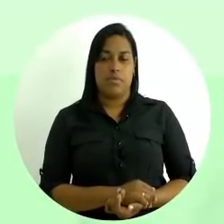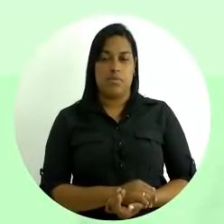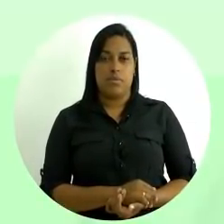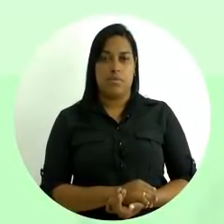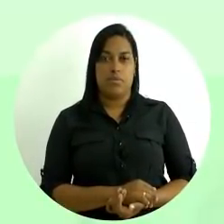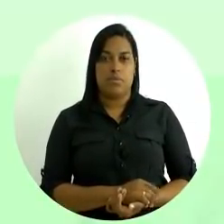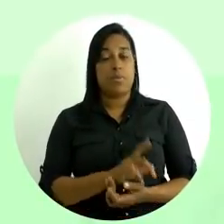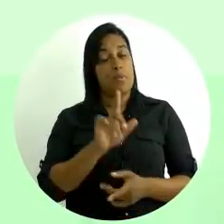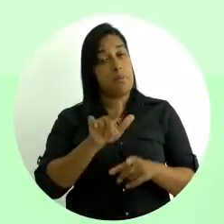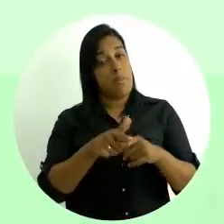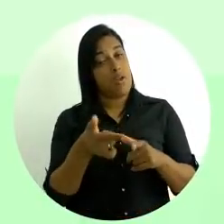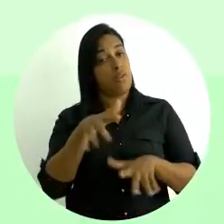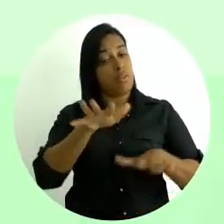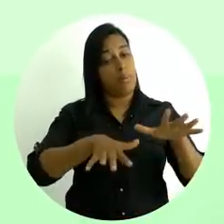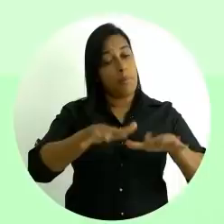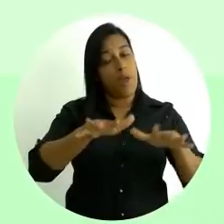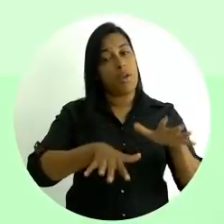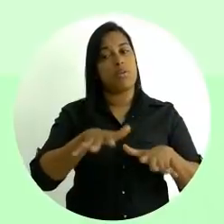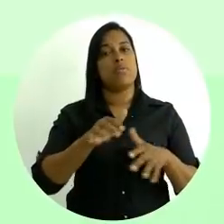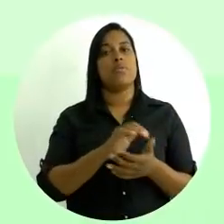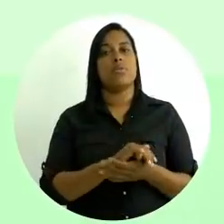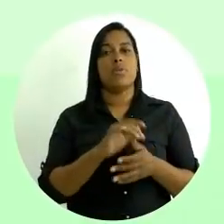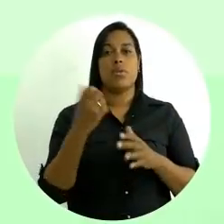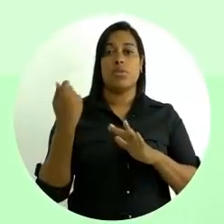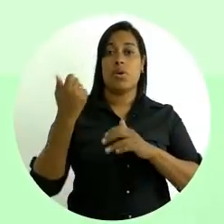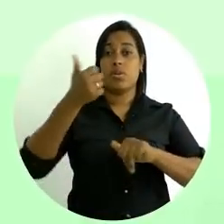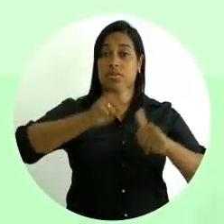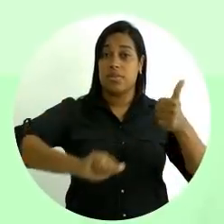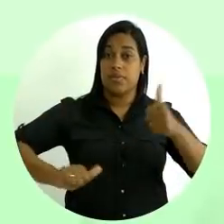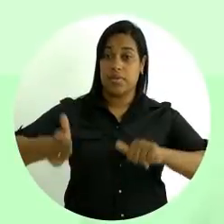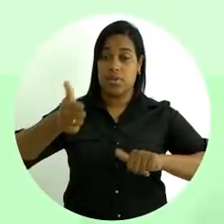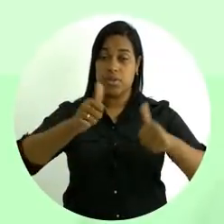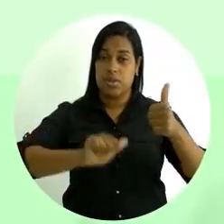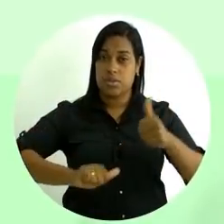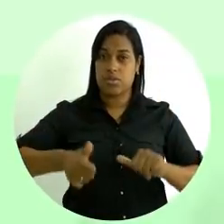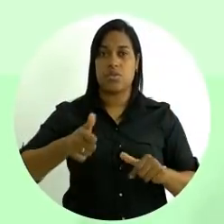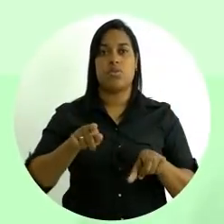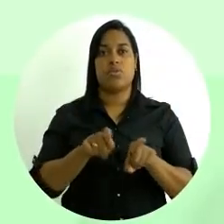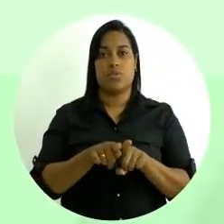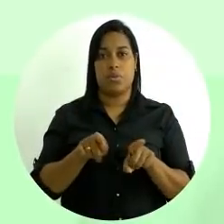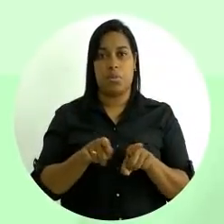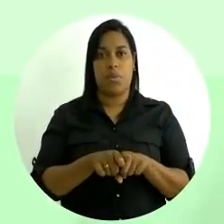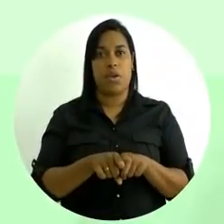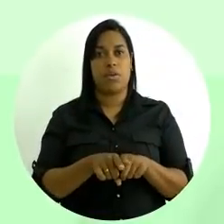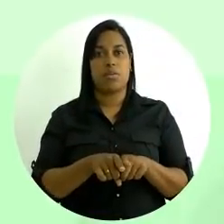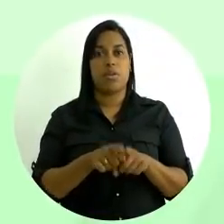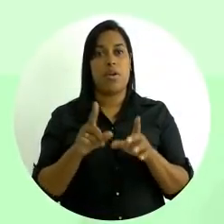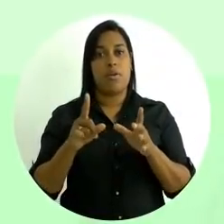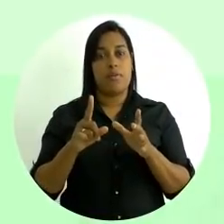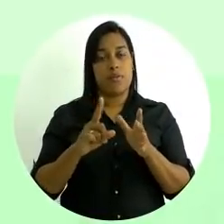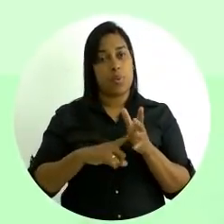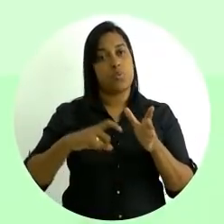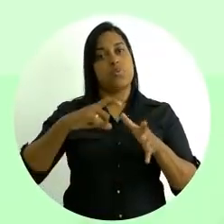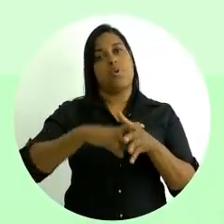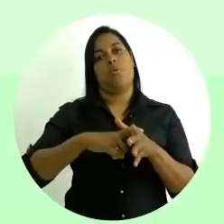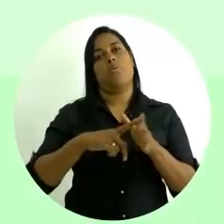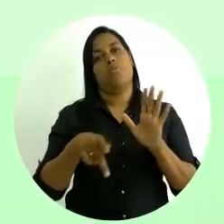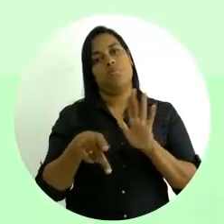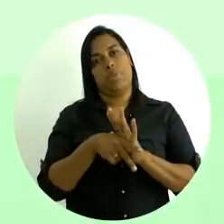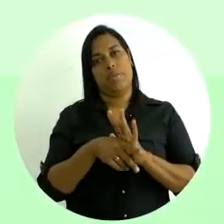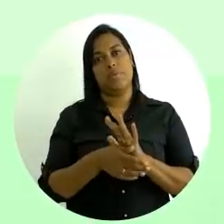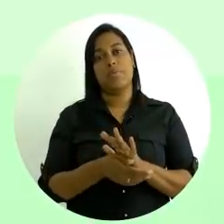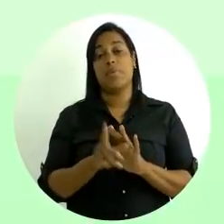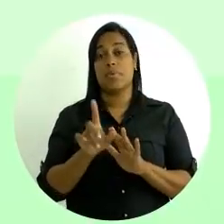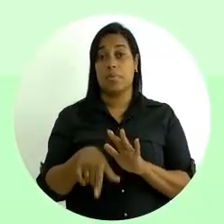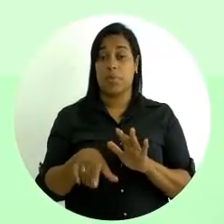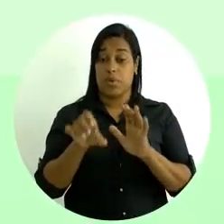de onde ele está e como ele atua. Nós vamos falar que são os critérios, independente do turno de funcionamento, tá bom?